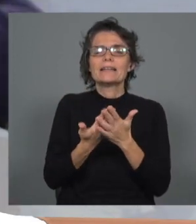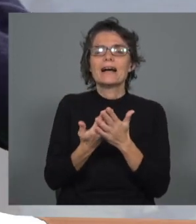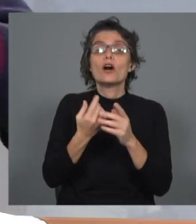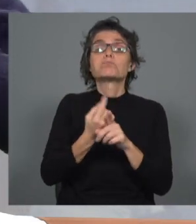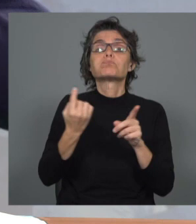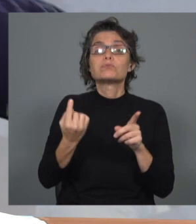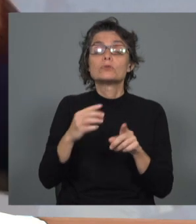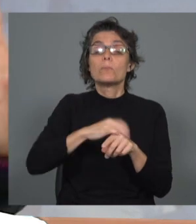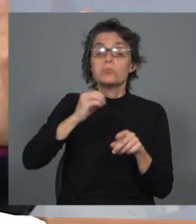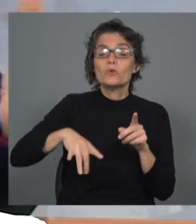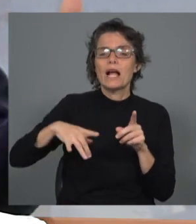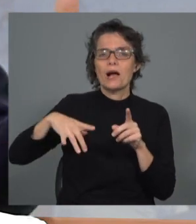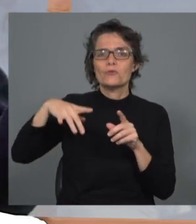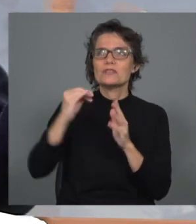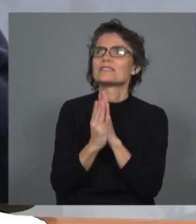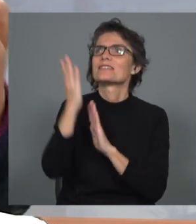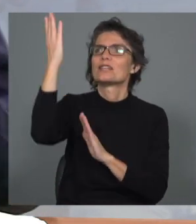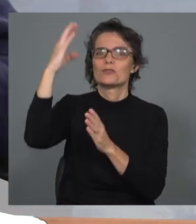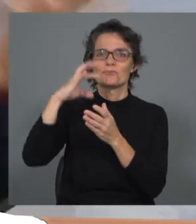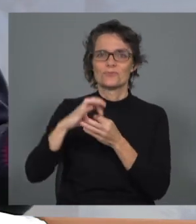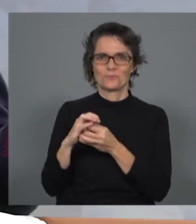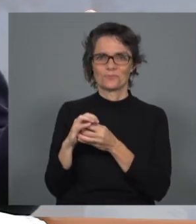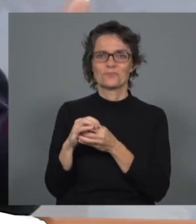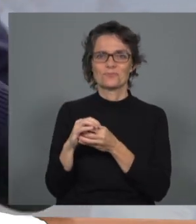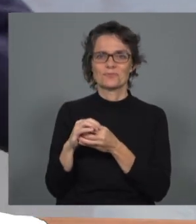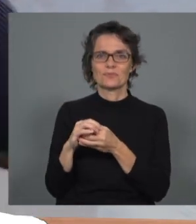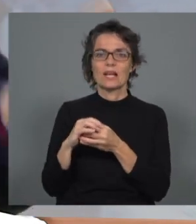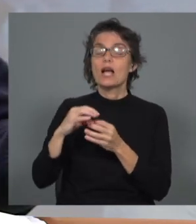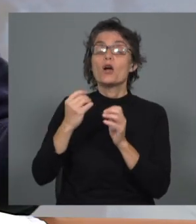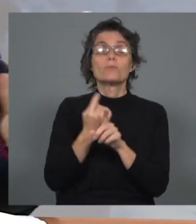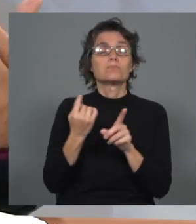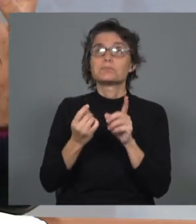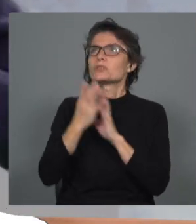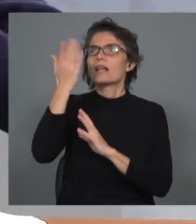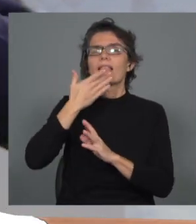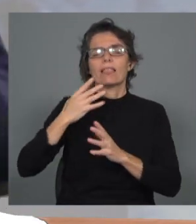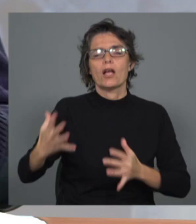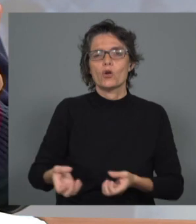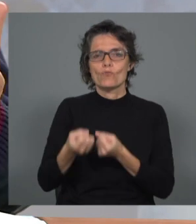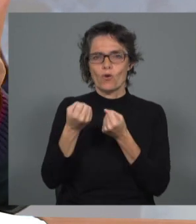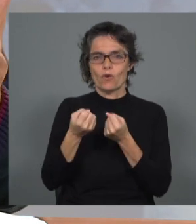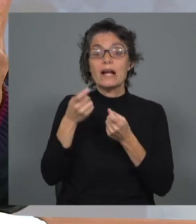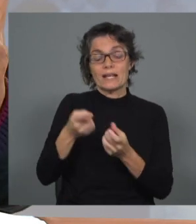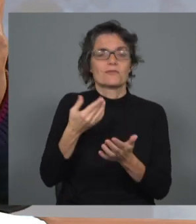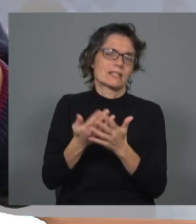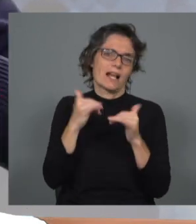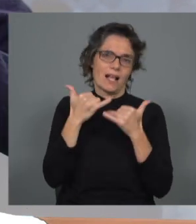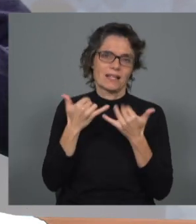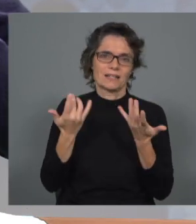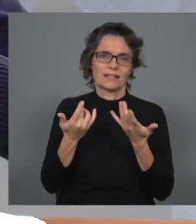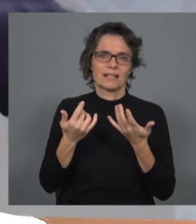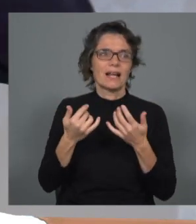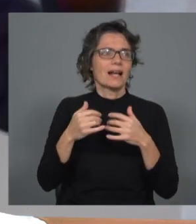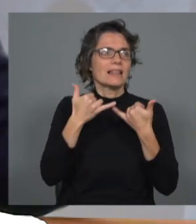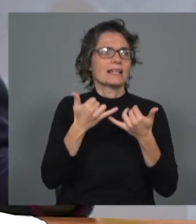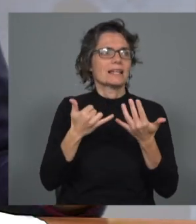Deus é sempre uma fonte de alegria, e vem com a salvação, vem com consolação, vem trazer a liberdade.